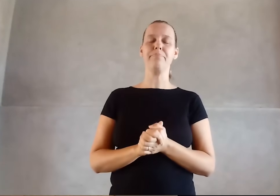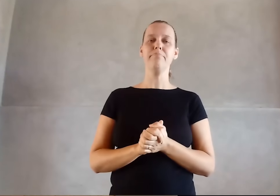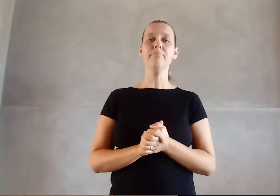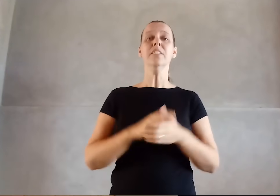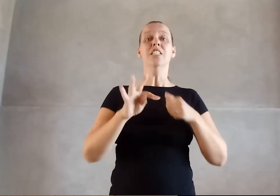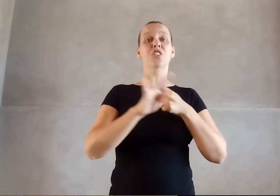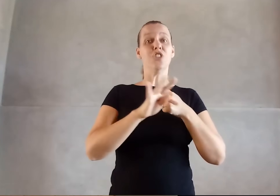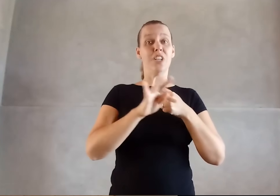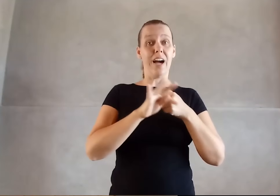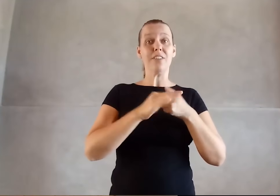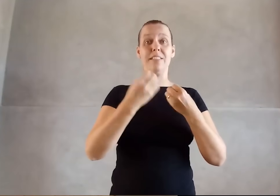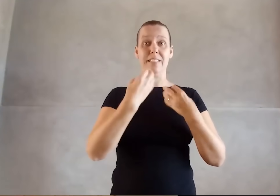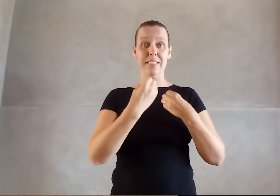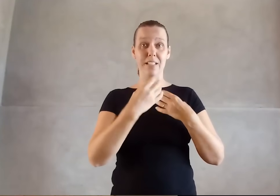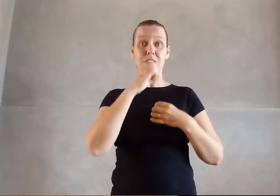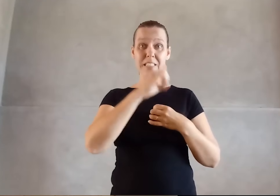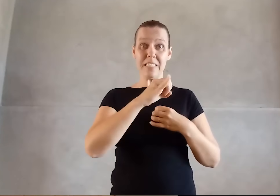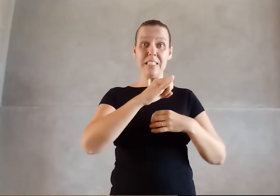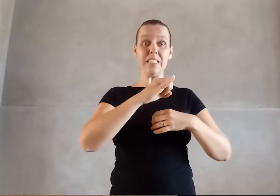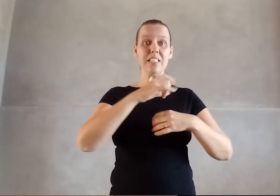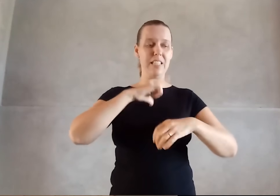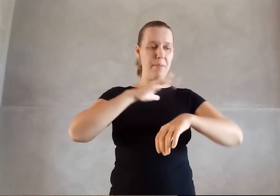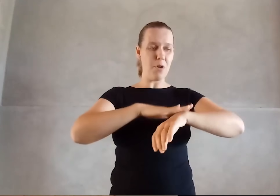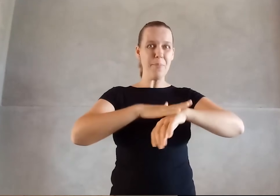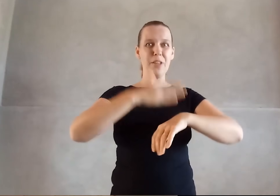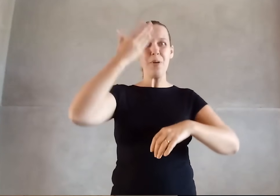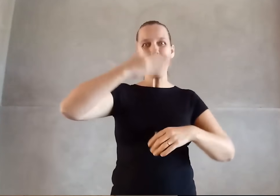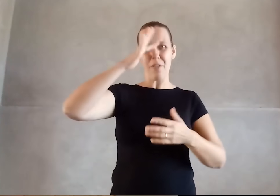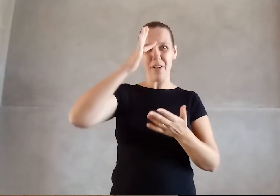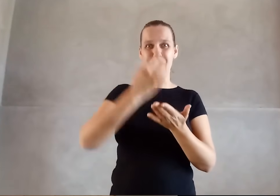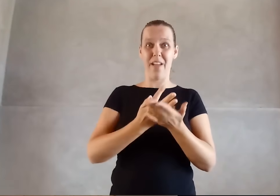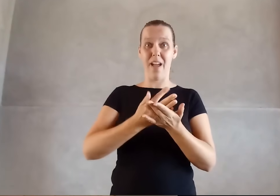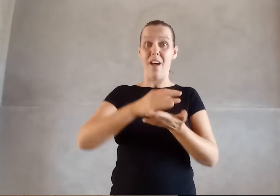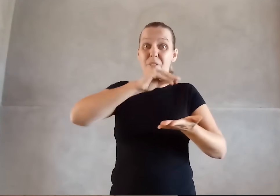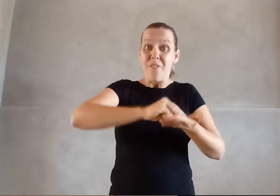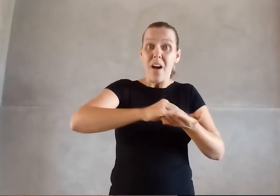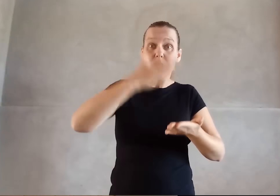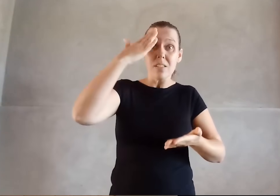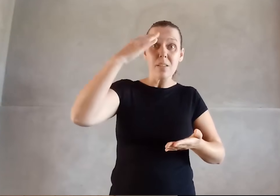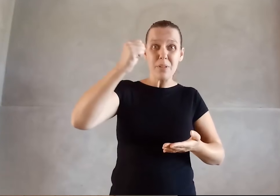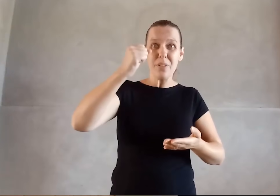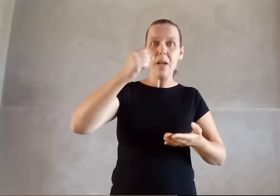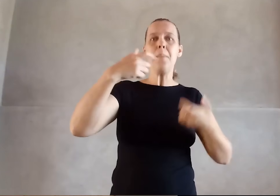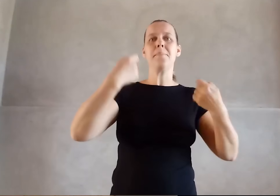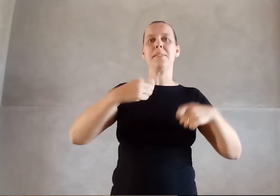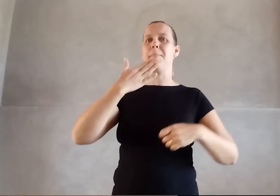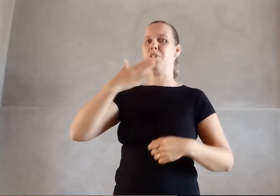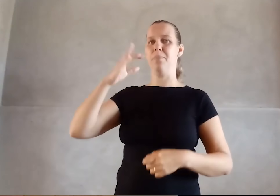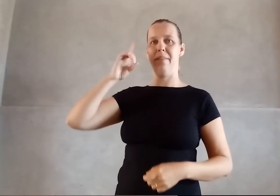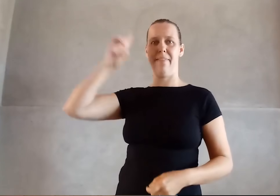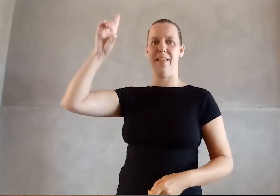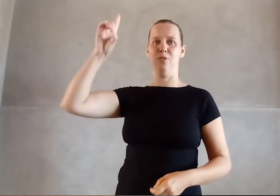para você que Tiago está nos ensinando que se nós estamos numa provação e nos faltar